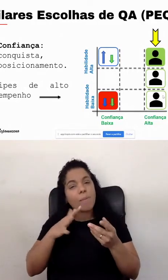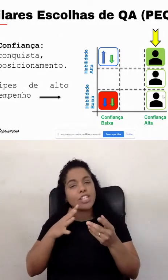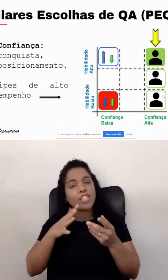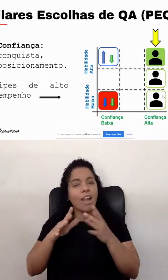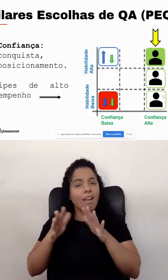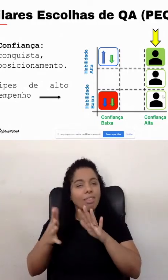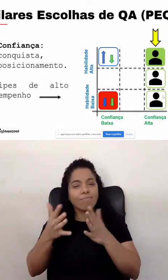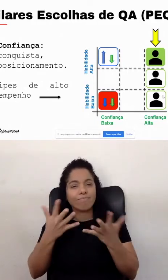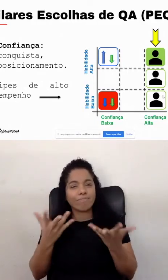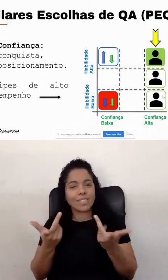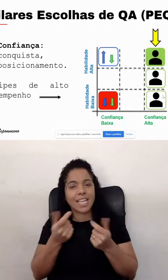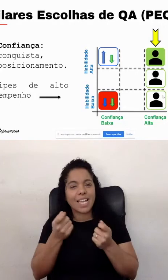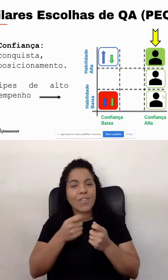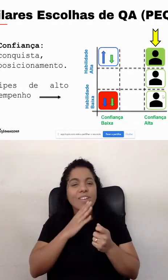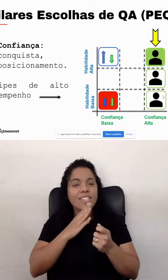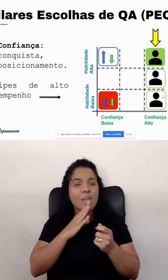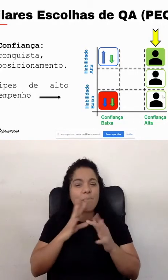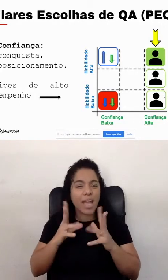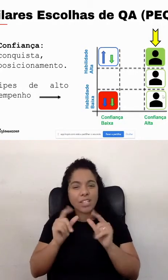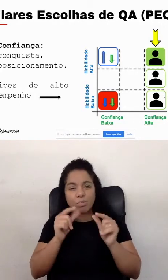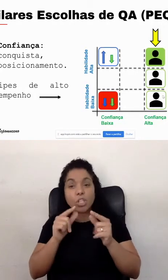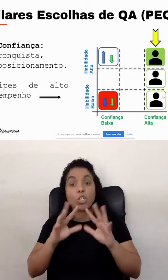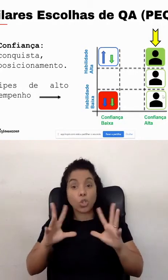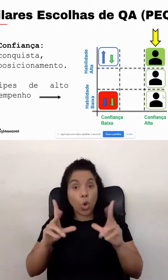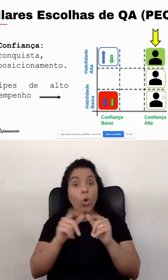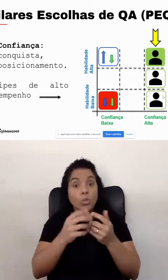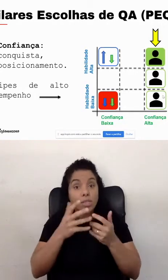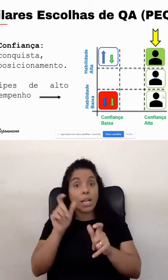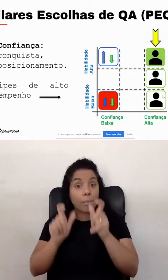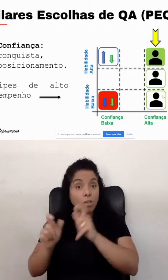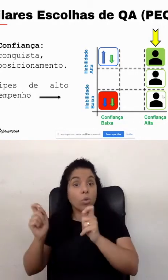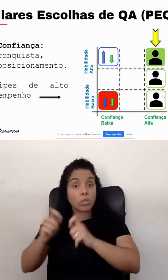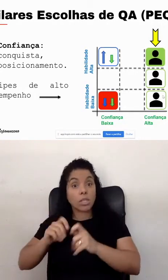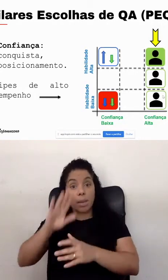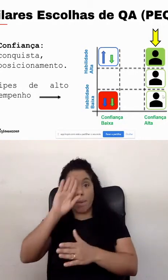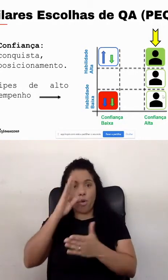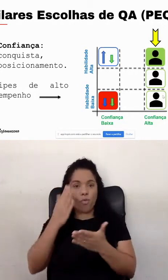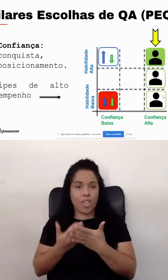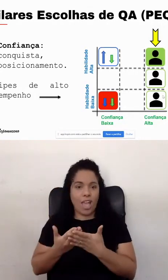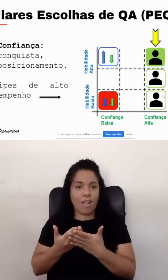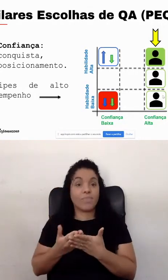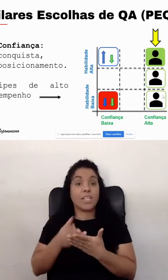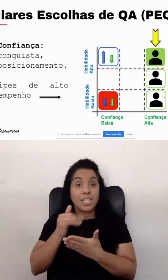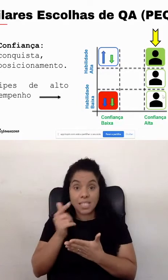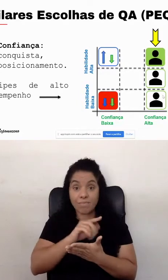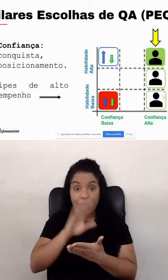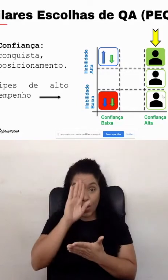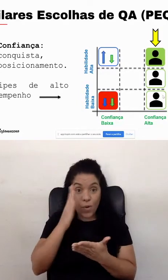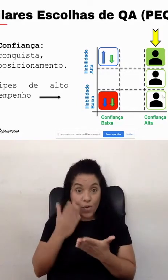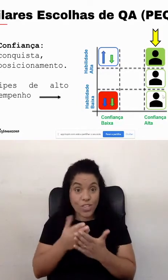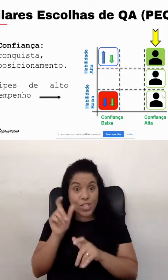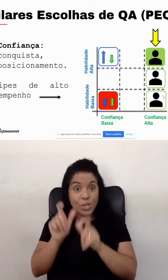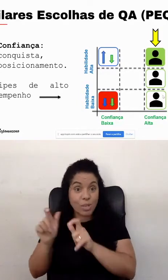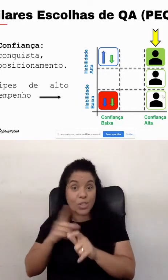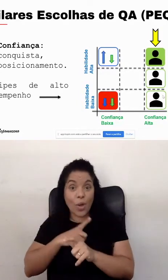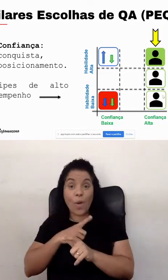né? Todos eles querem pessoas em que eu possa confiar, Pois se eu confio naquela pessoa, se eu tenho